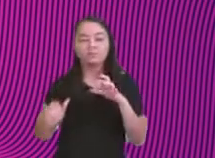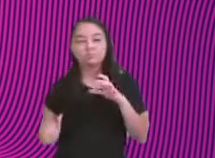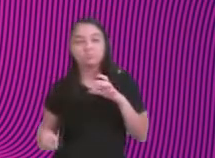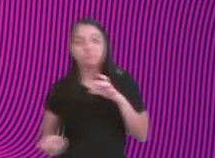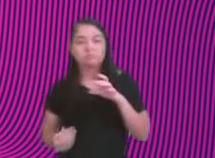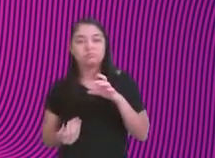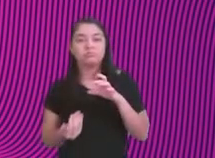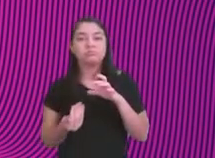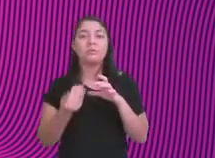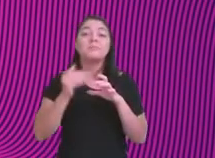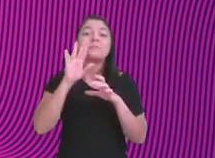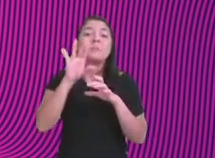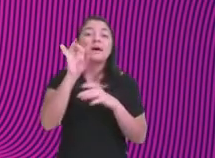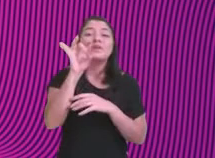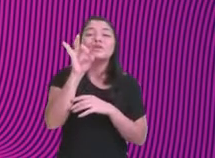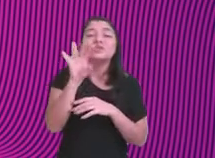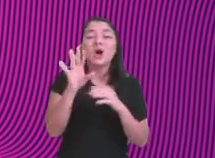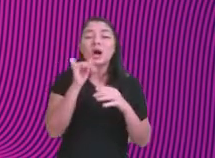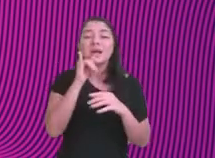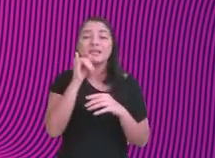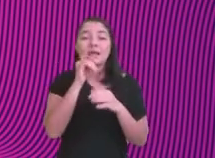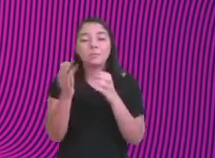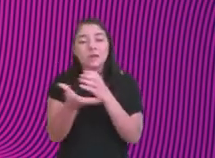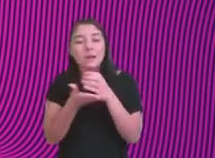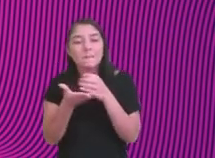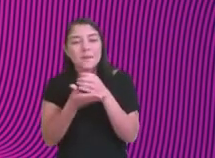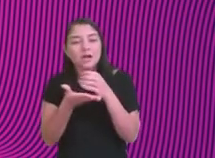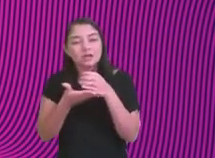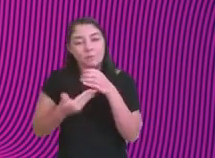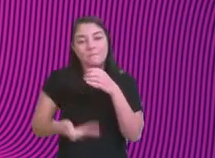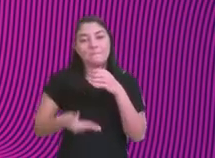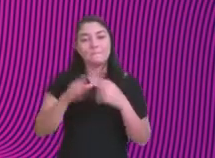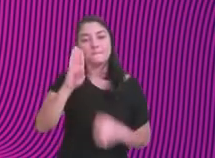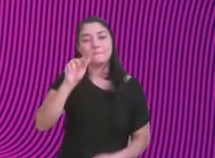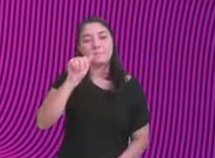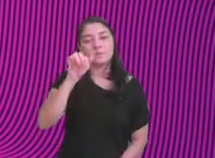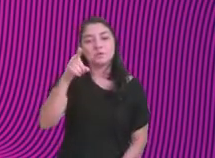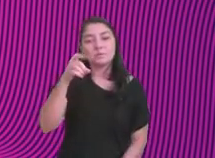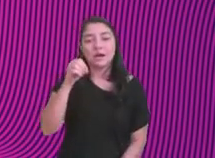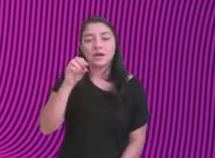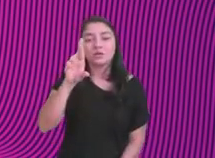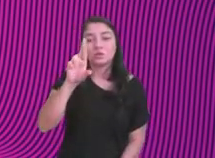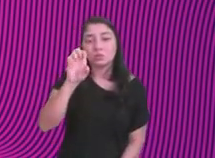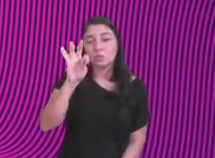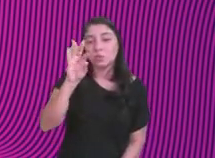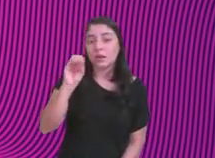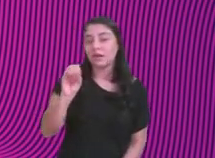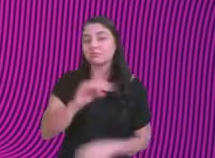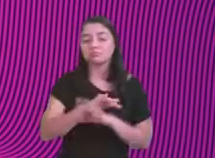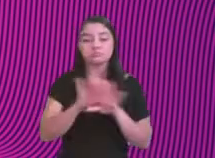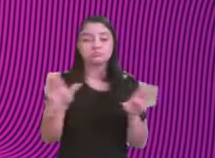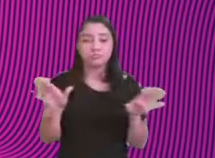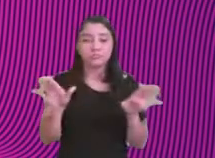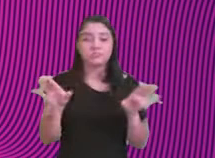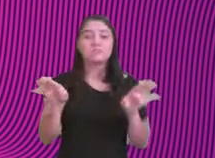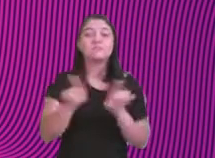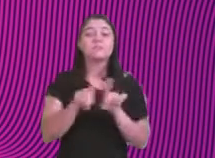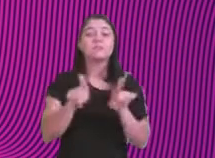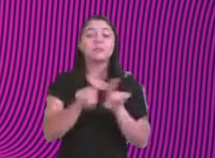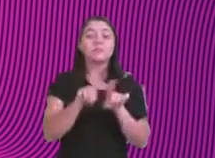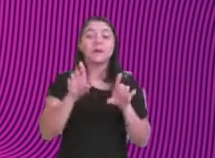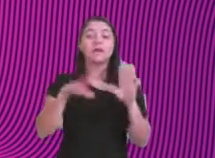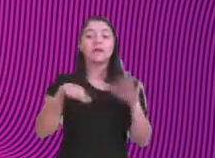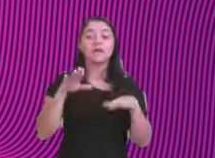somente daquela parte distal do reto ou do esfíncter. E, eventualmente, a gente até doca